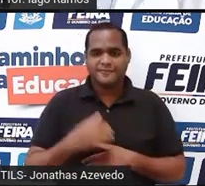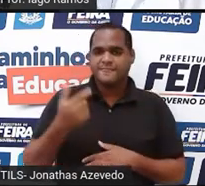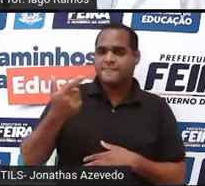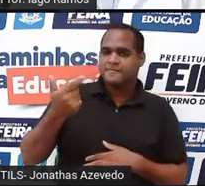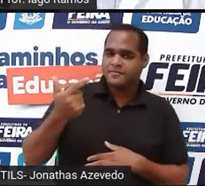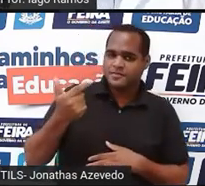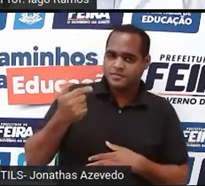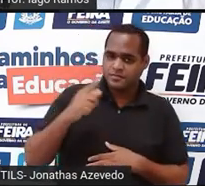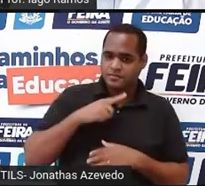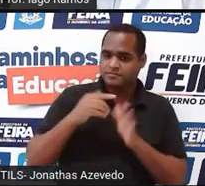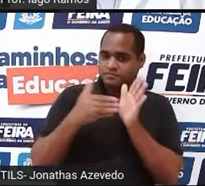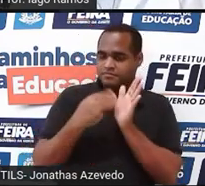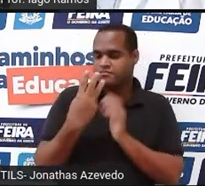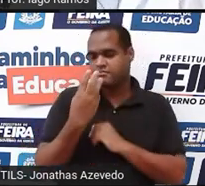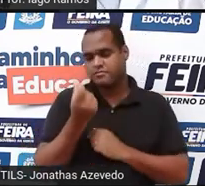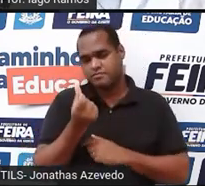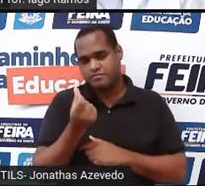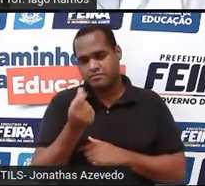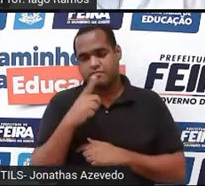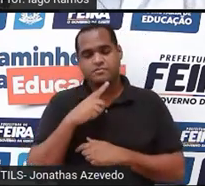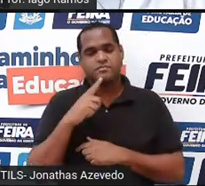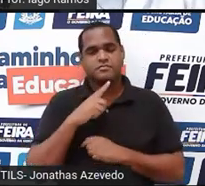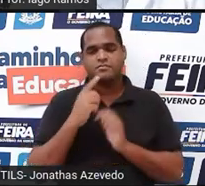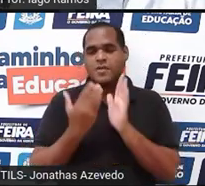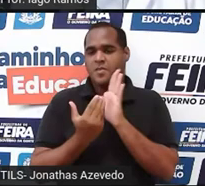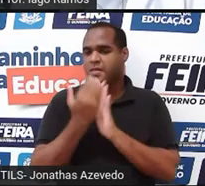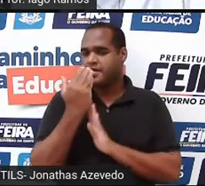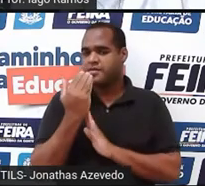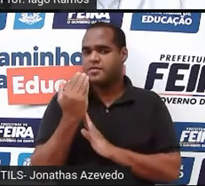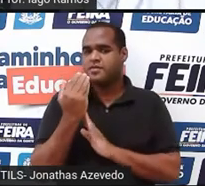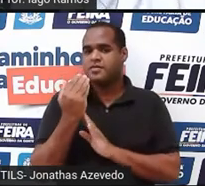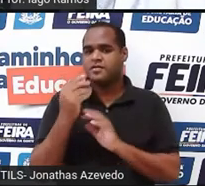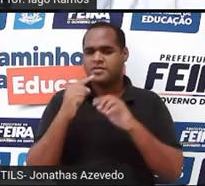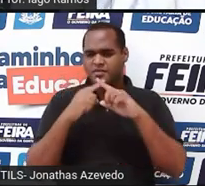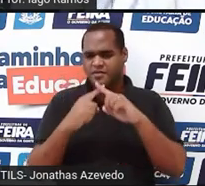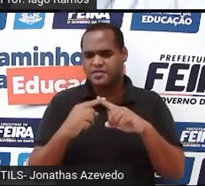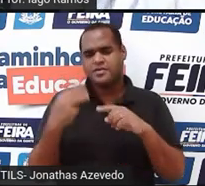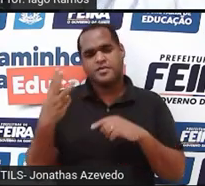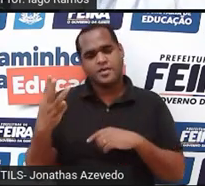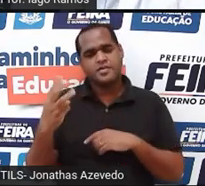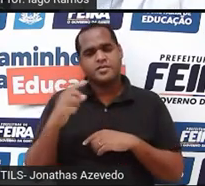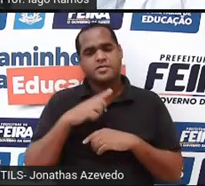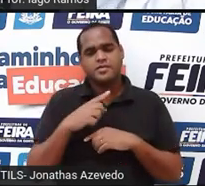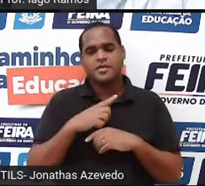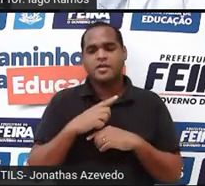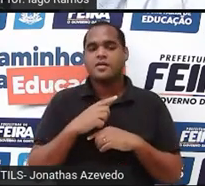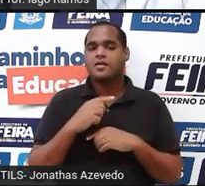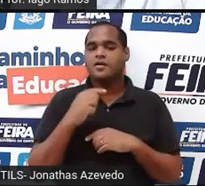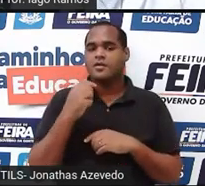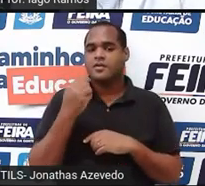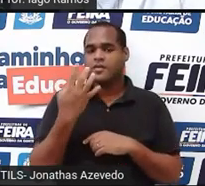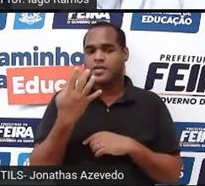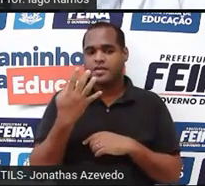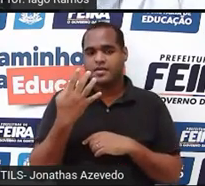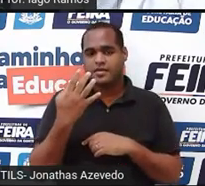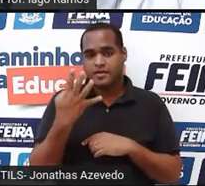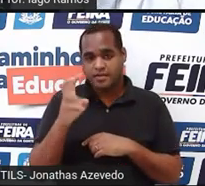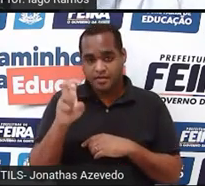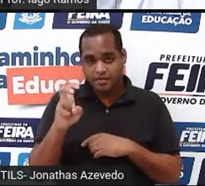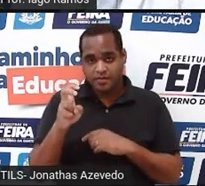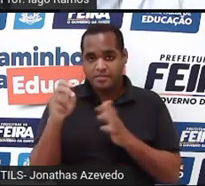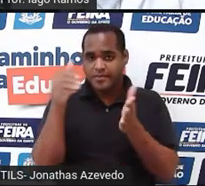12 para 36 aumenta x 3 e de 45 para 135 também